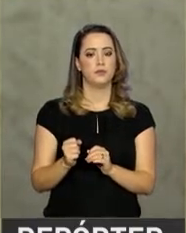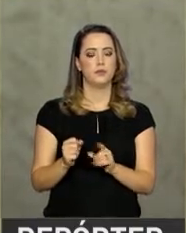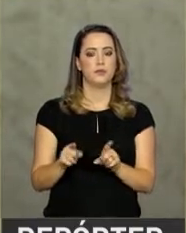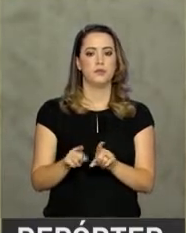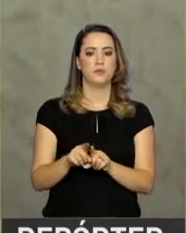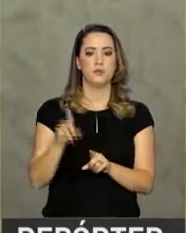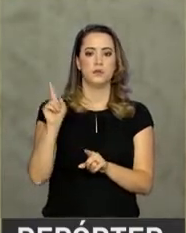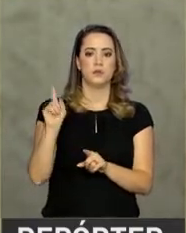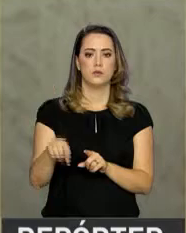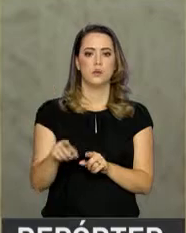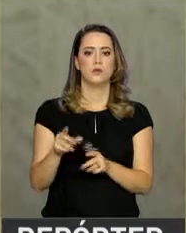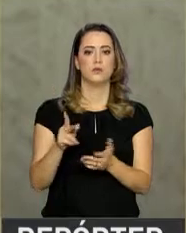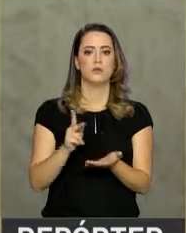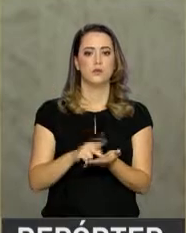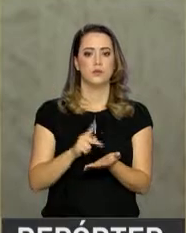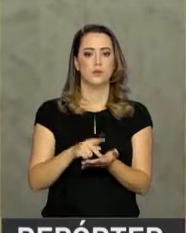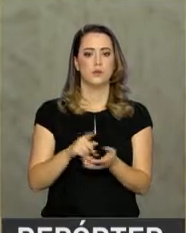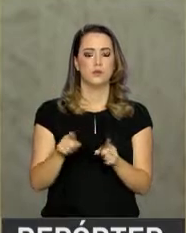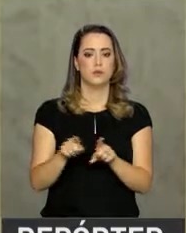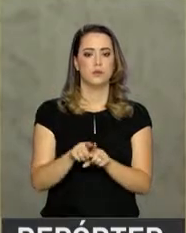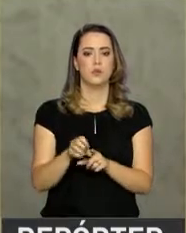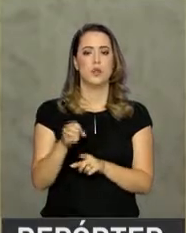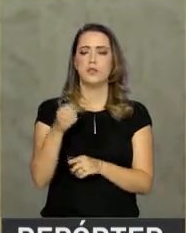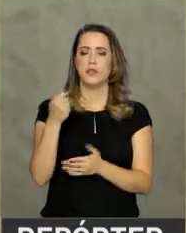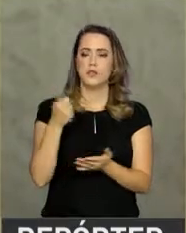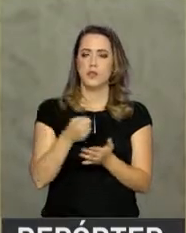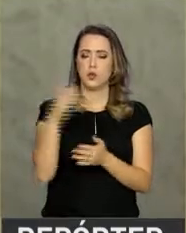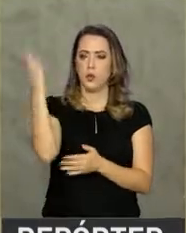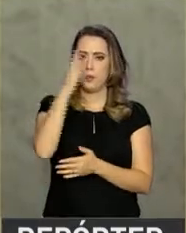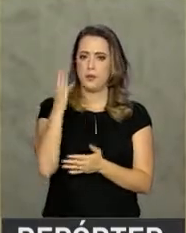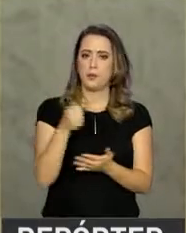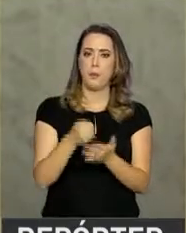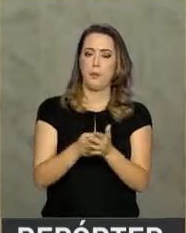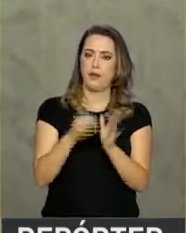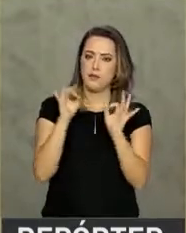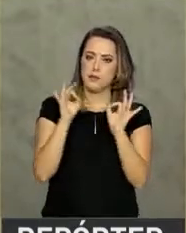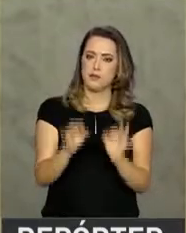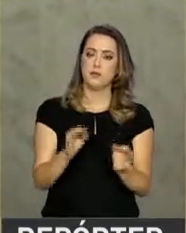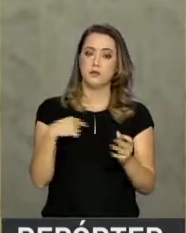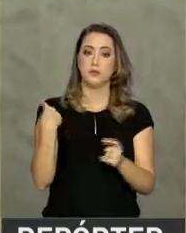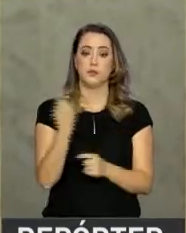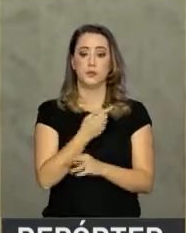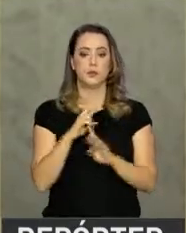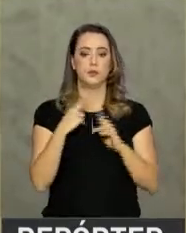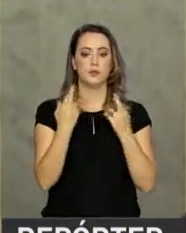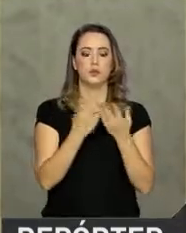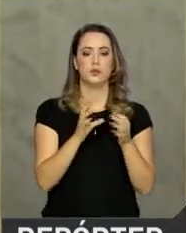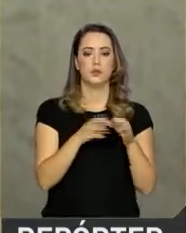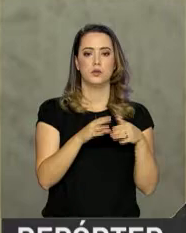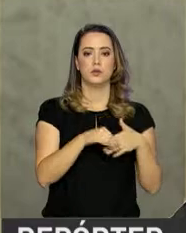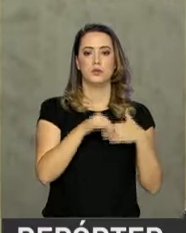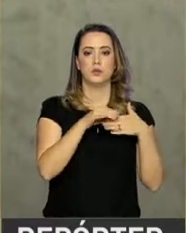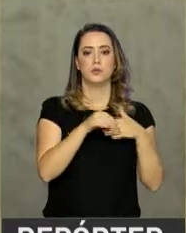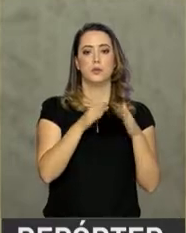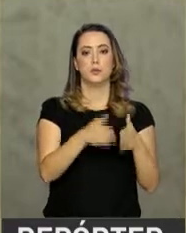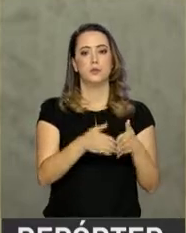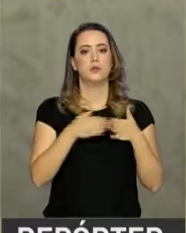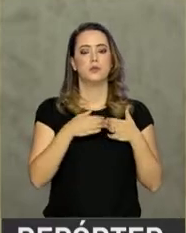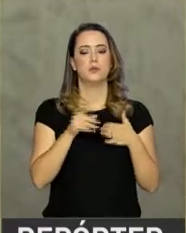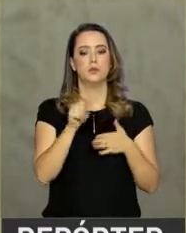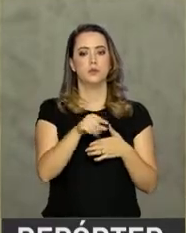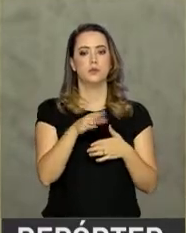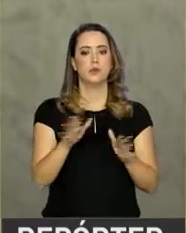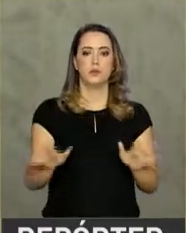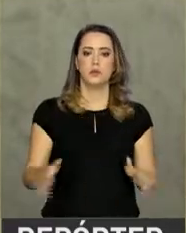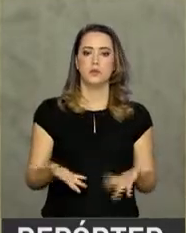da real condição de bons pagadores, e por isso reunimos os líderes solicitando que